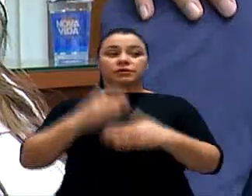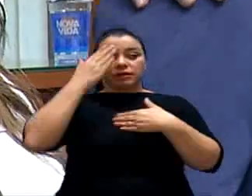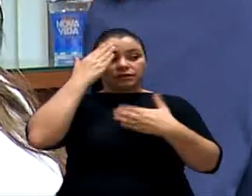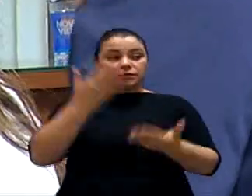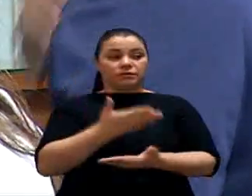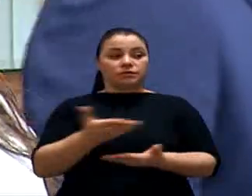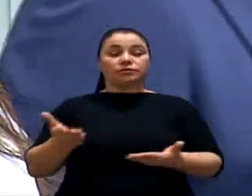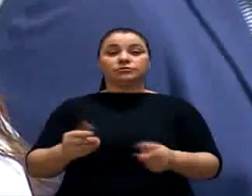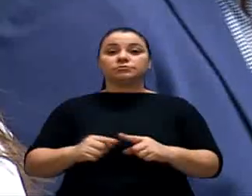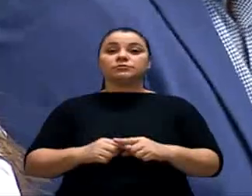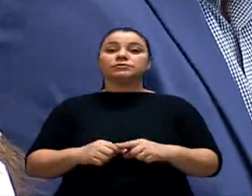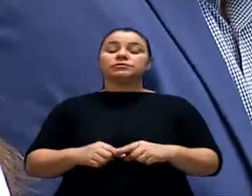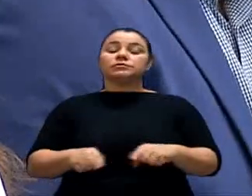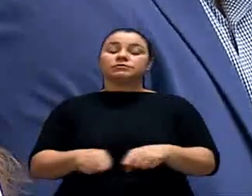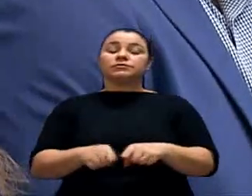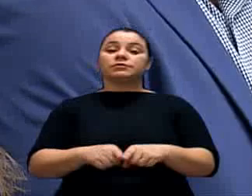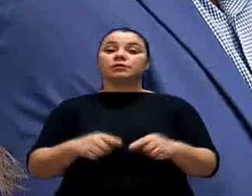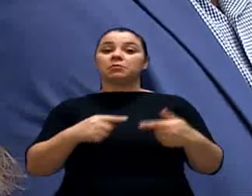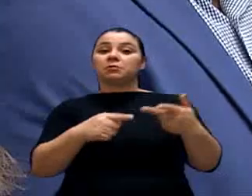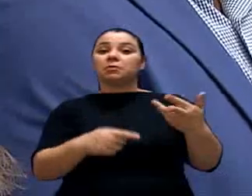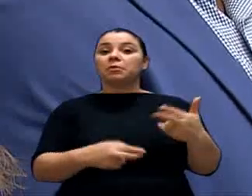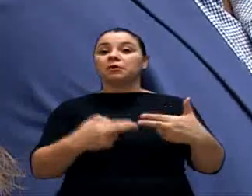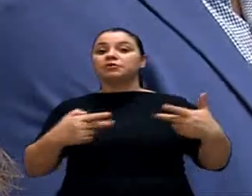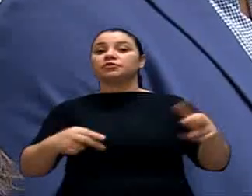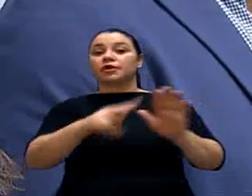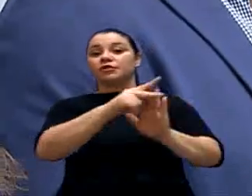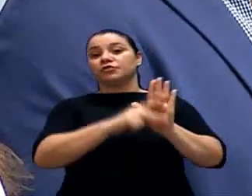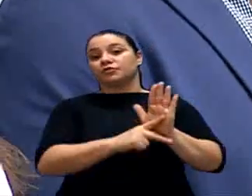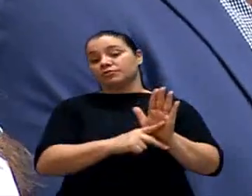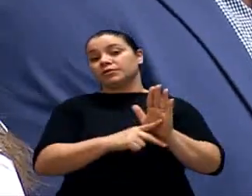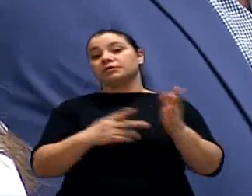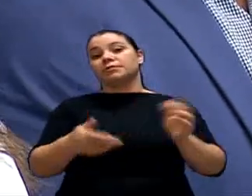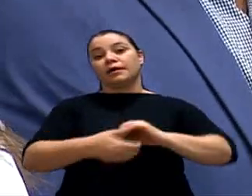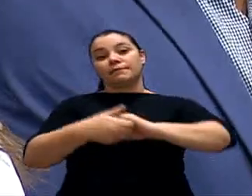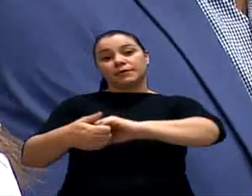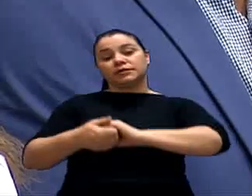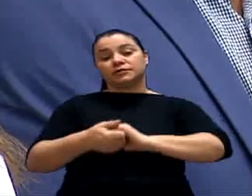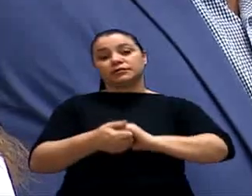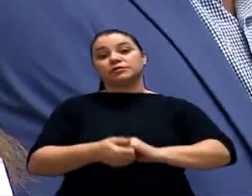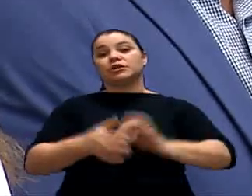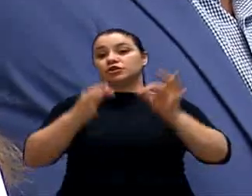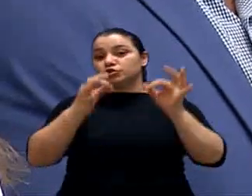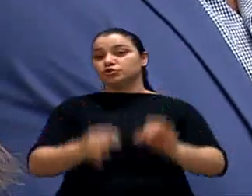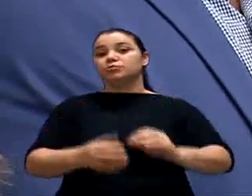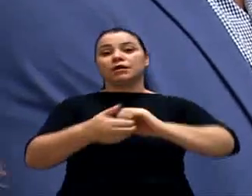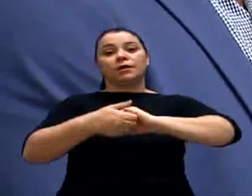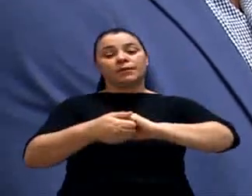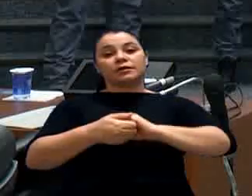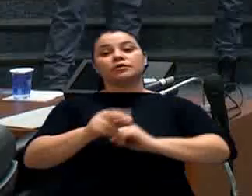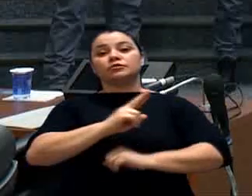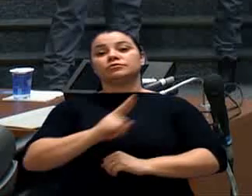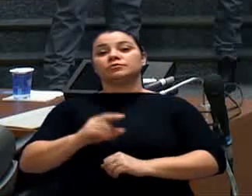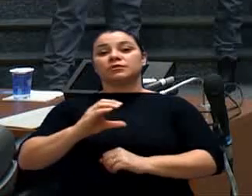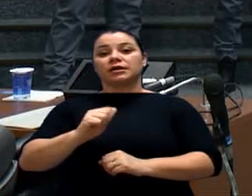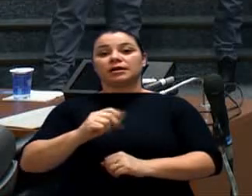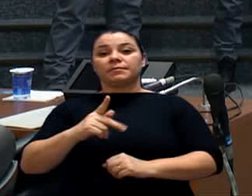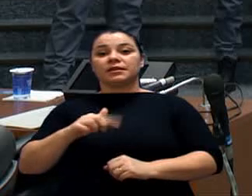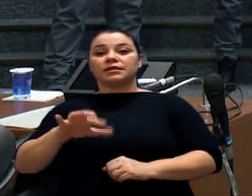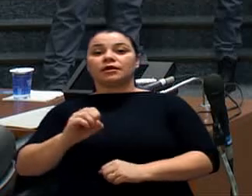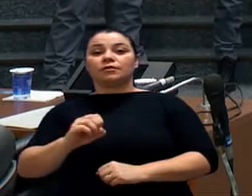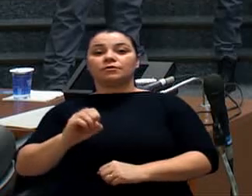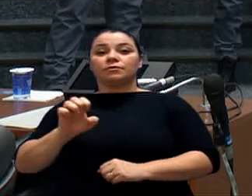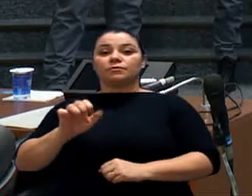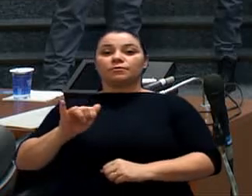olhos. Caminhamos muito aqui em diversos projetos na Câmara Municipal. Parabéns pela justa homenagem, em nome do Capitão Way, a todos os